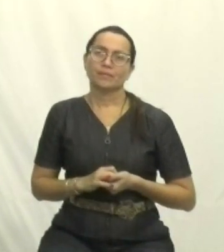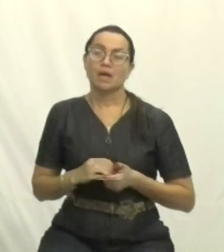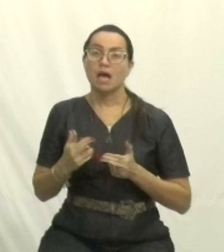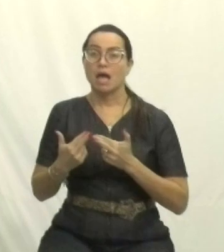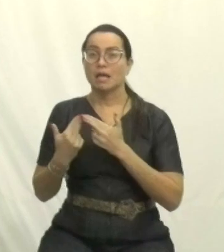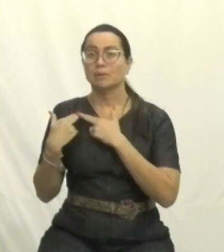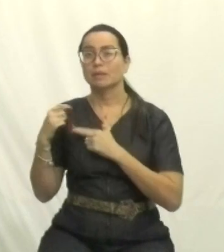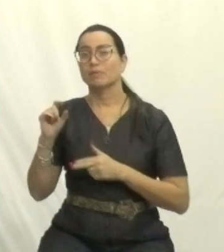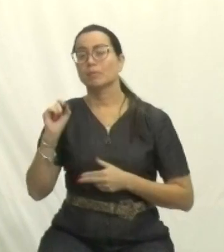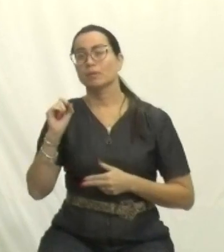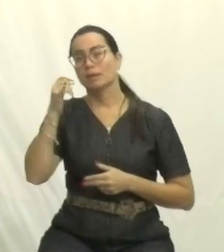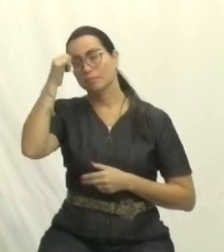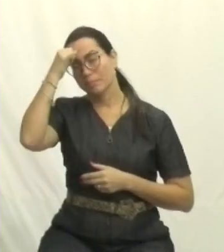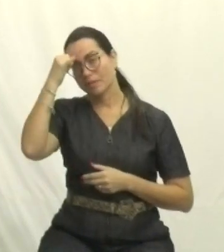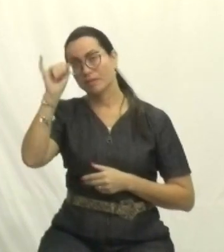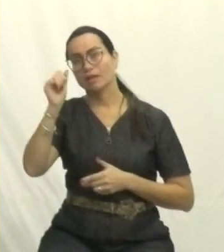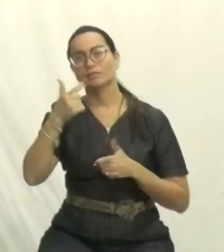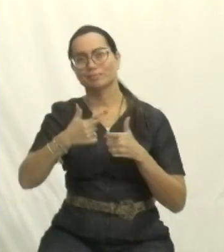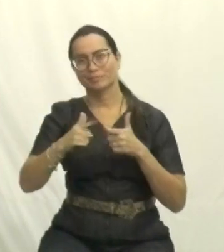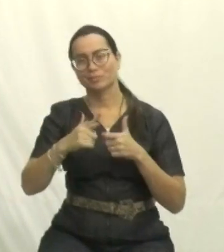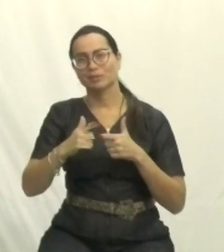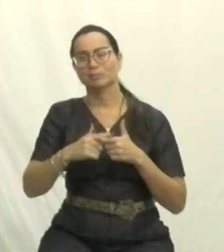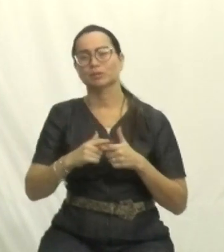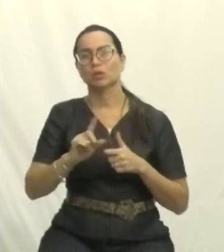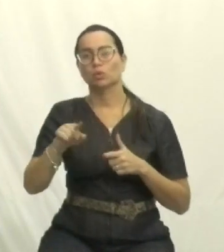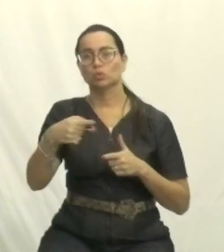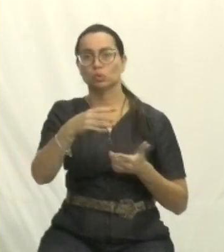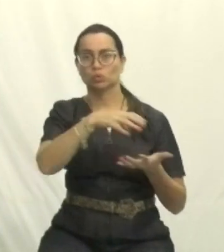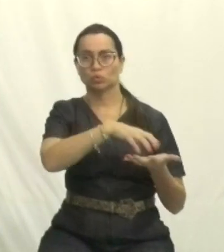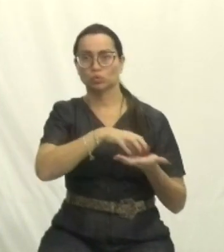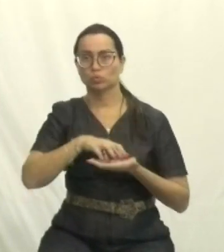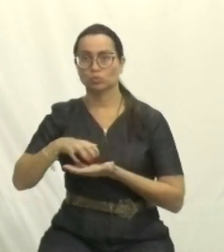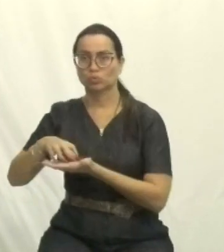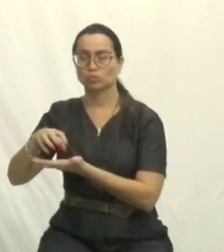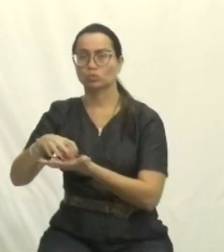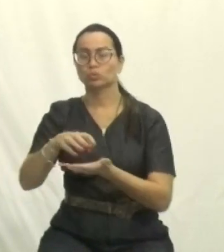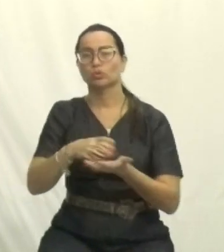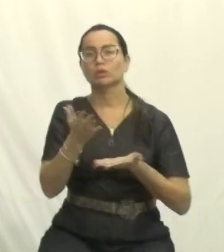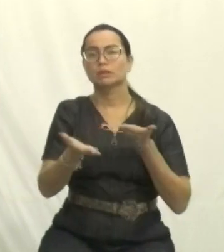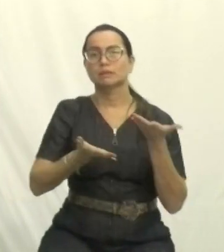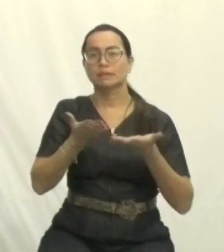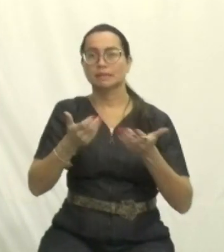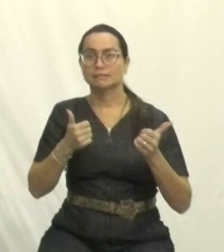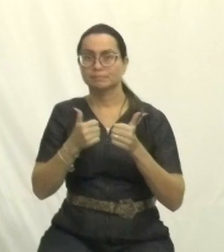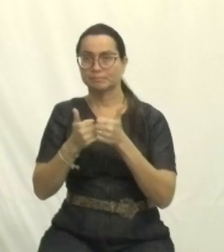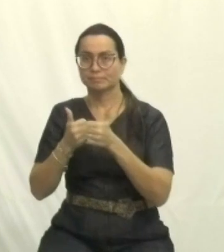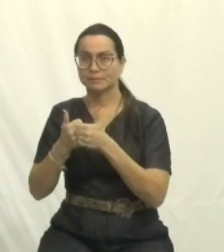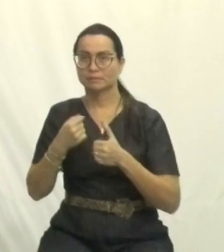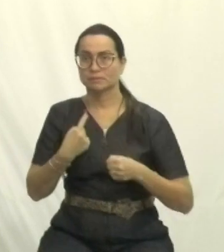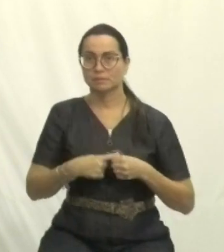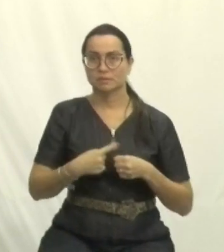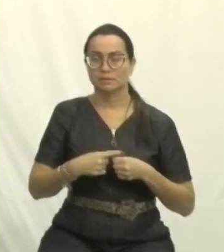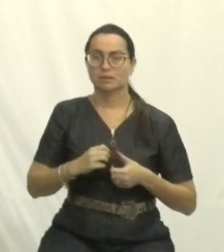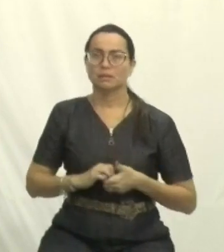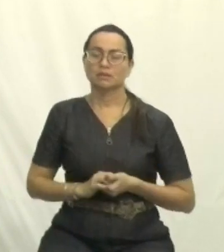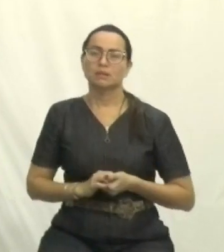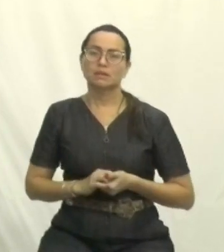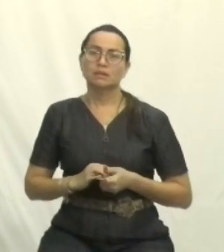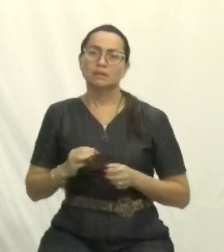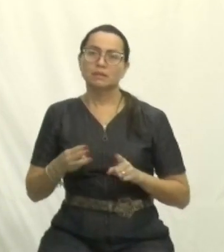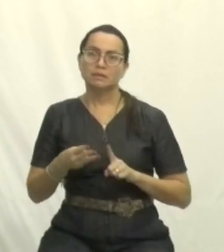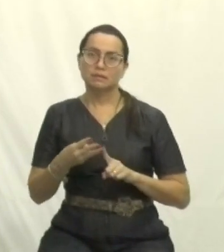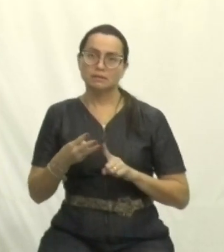quartéis próximos atendem as ocorrências operacionais nos demais municípios. E a terceira companhia,